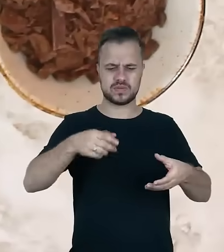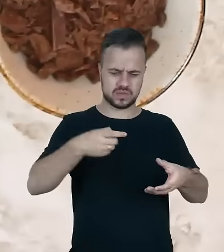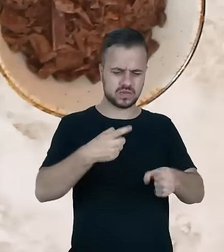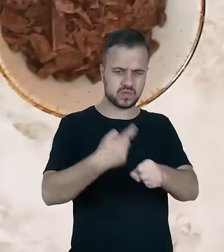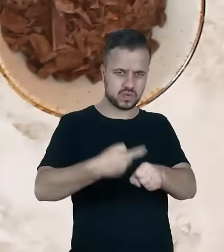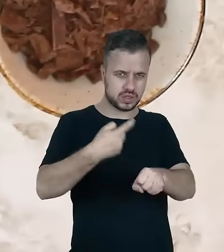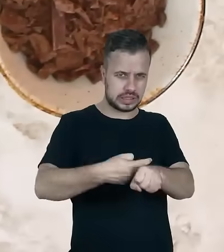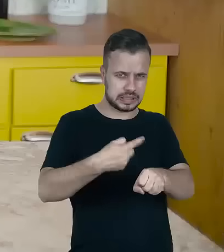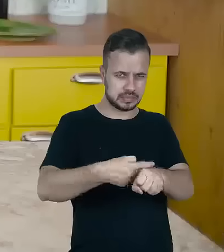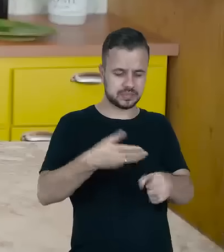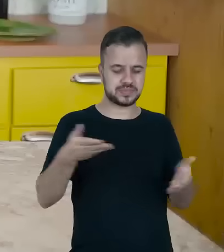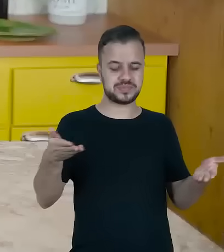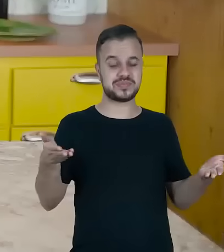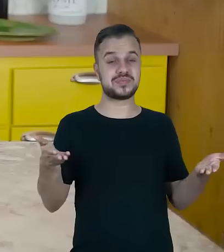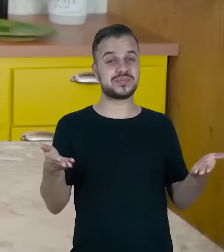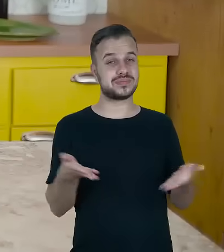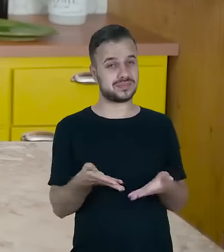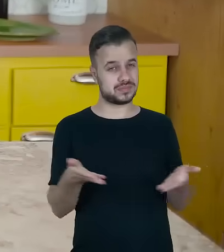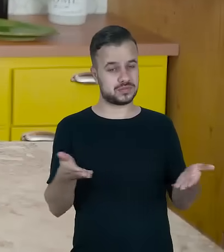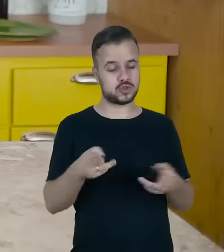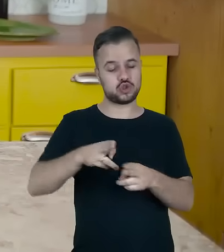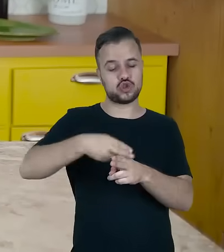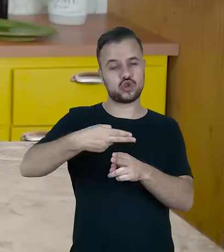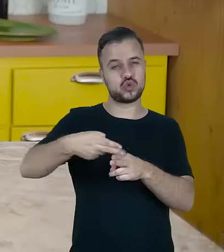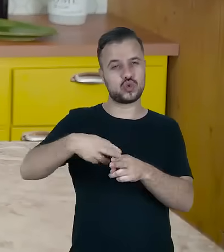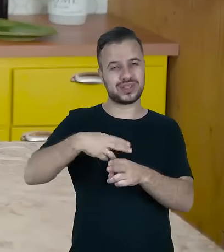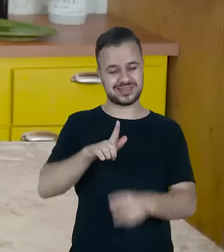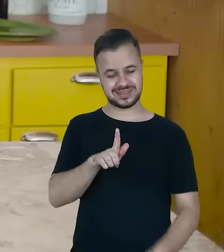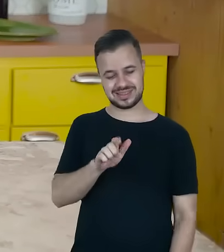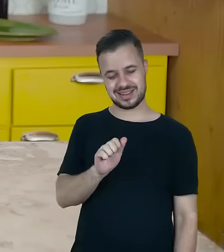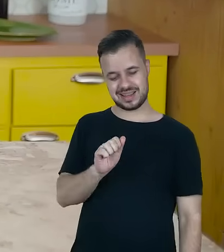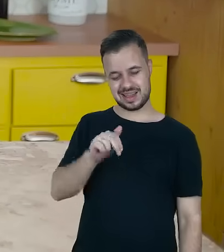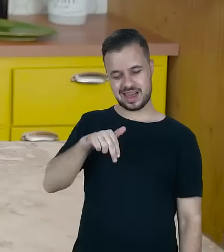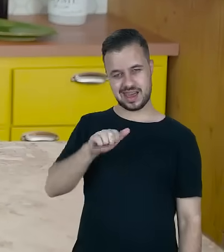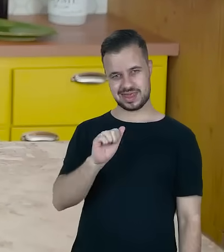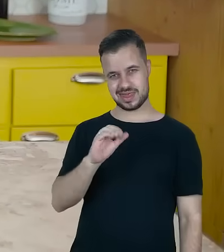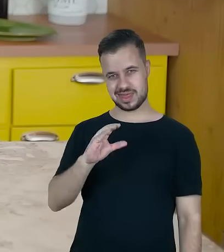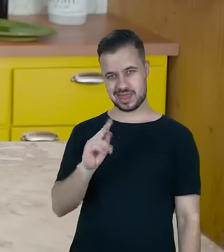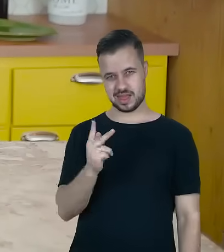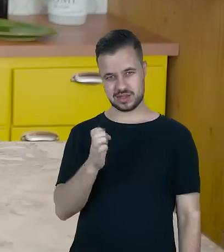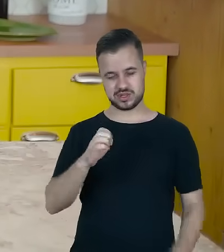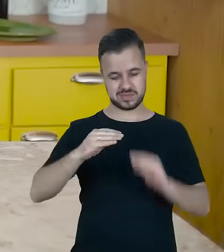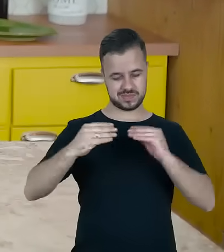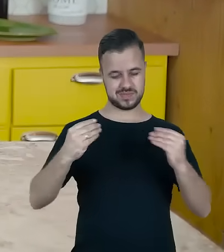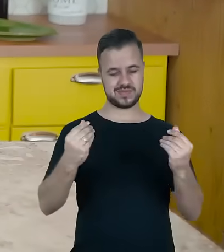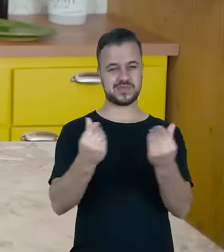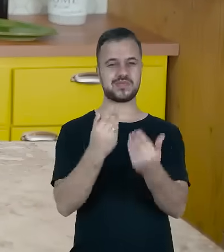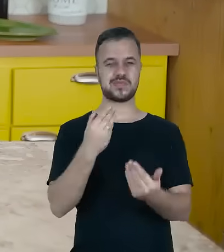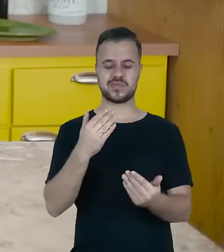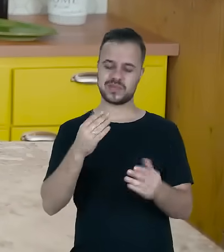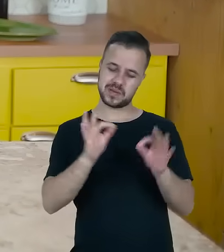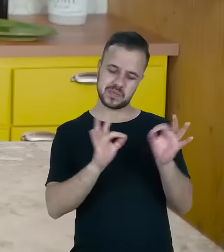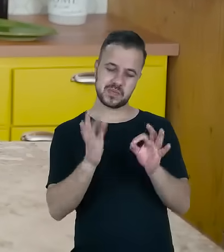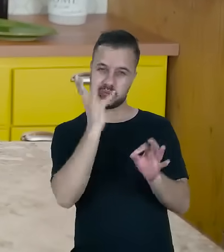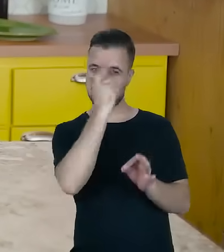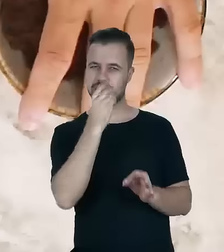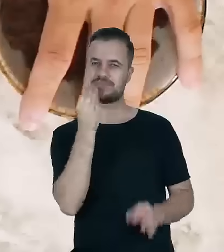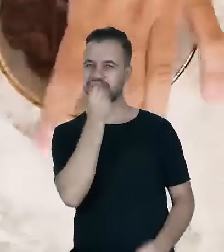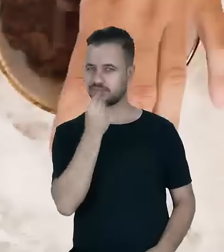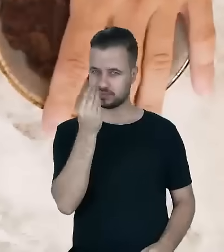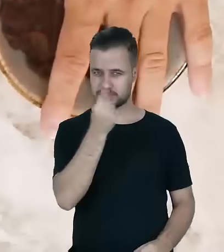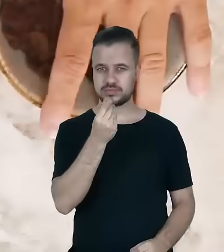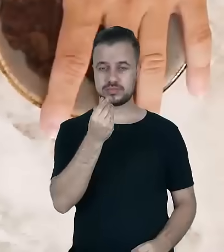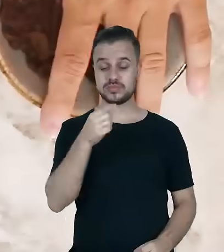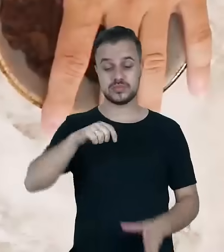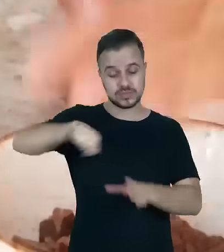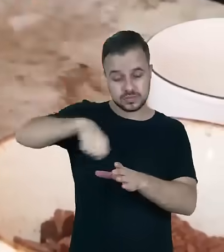Gente, ficou bem firme. E agora vamos fazer uma ganache para colocar por cima para decorar e também para acrescentar sabor, tá bom? O